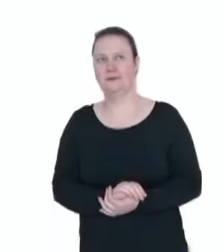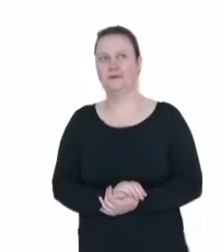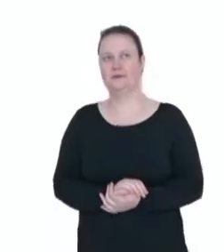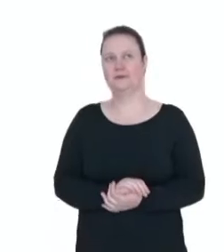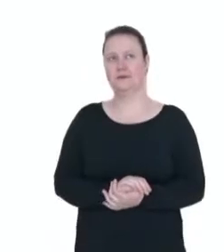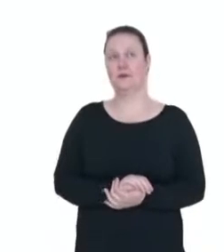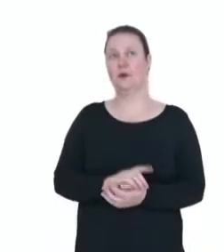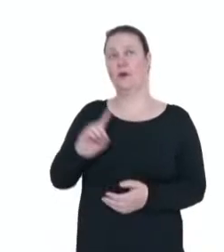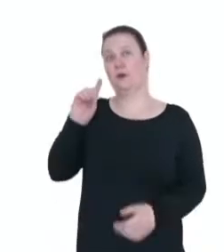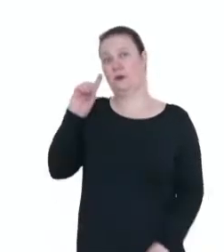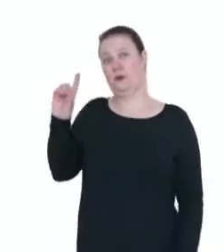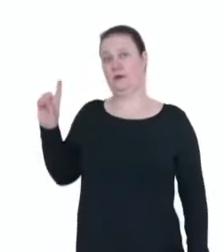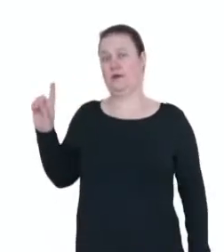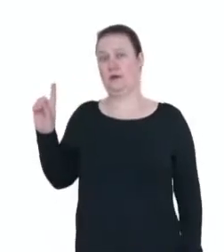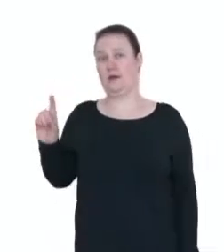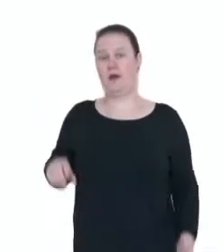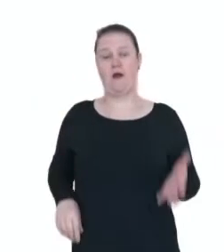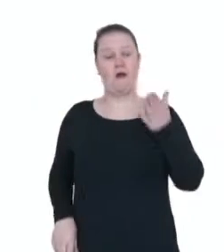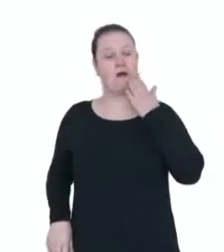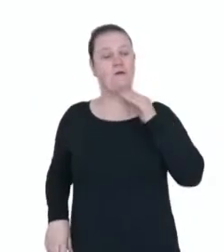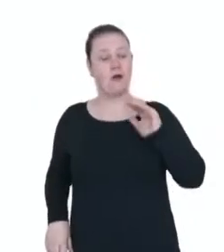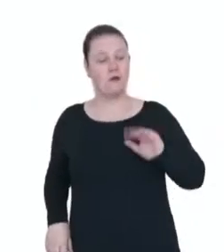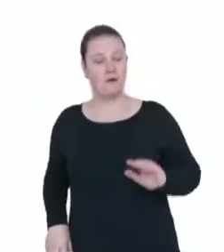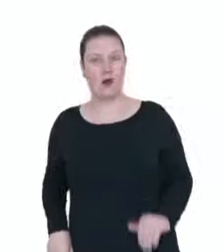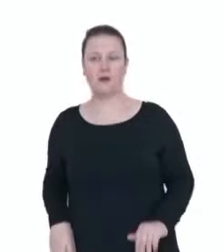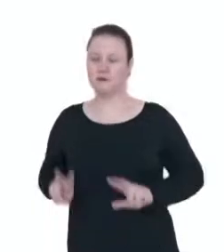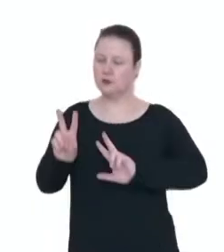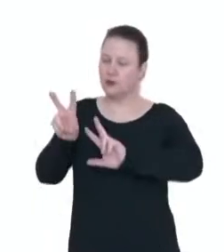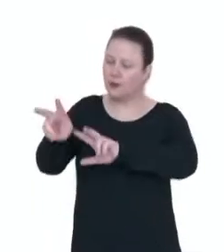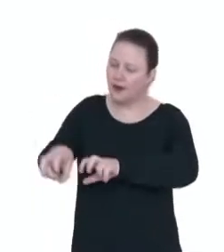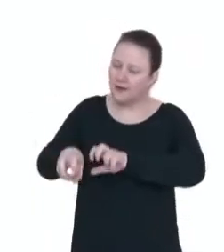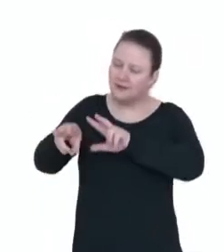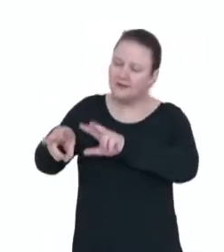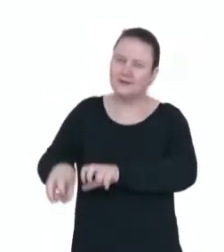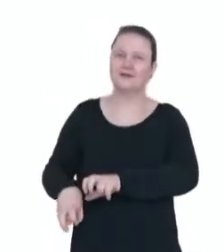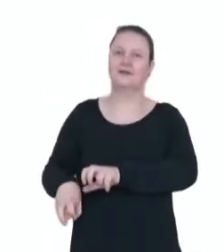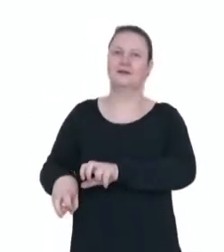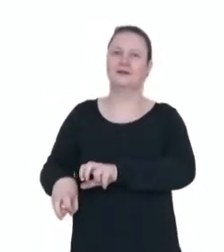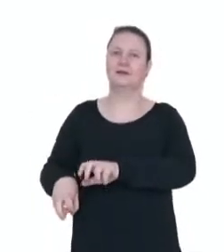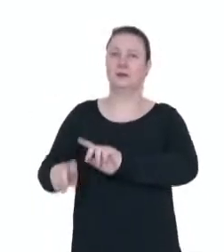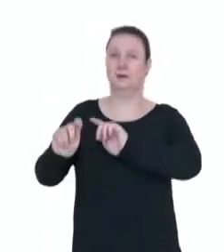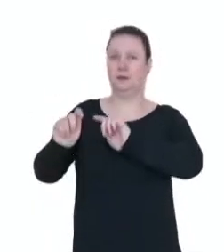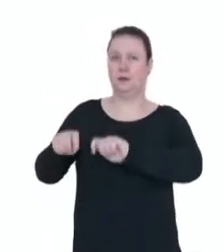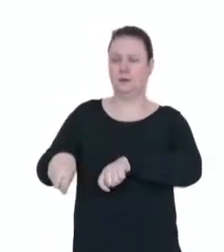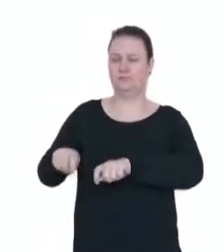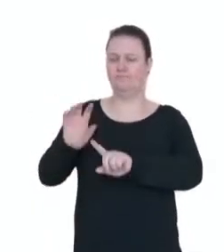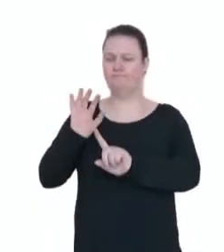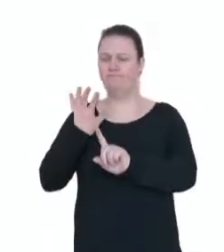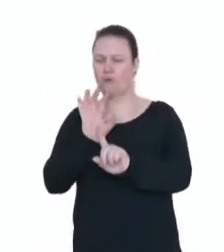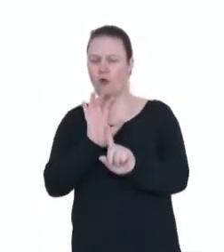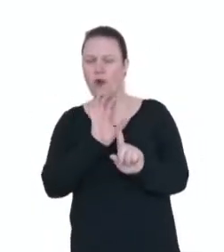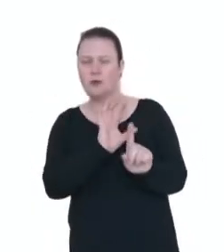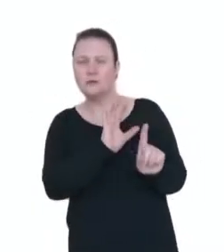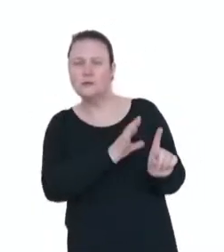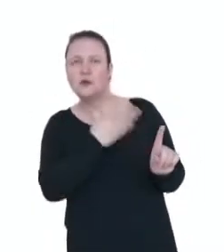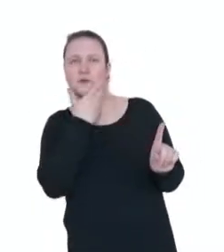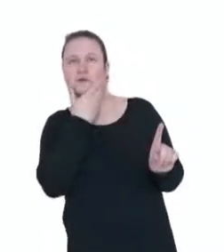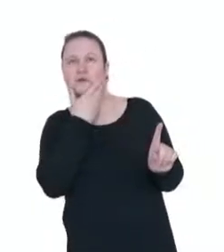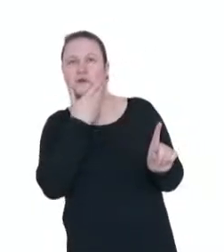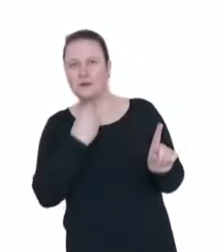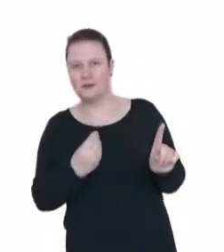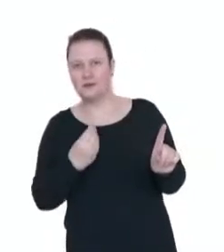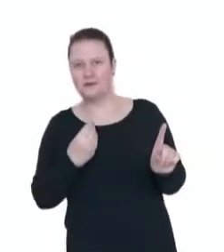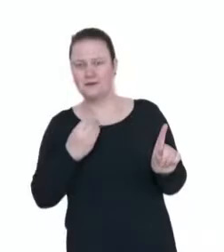ó? A infância na fazenda. Isso vai influenciar e mostrar aqui, ó, as